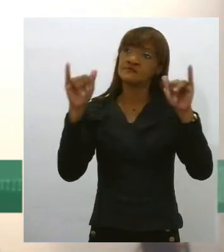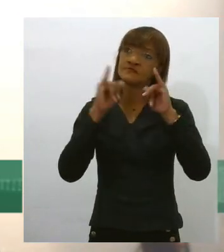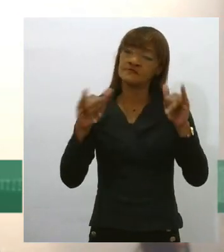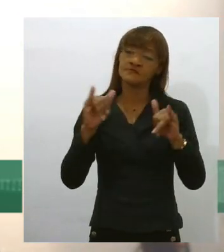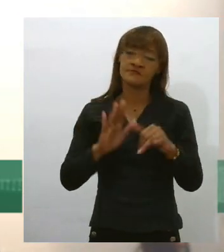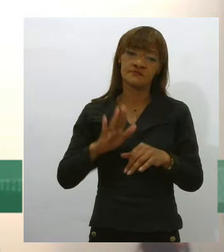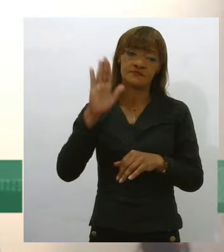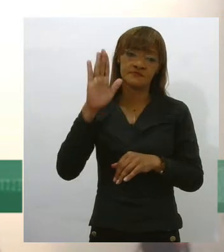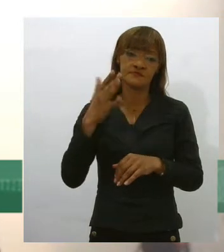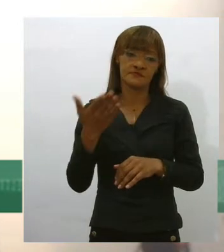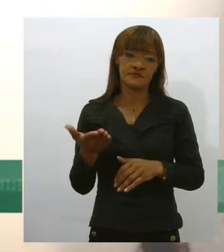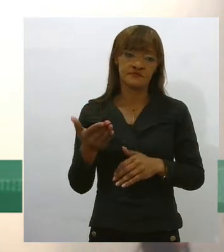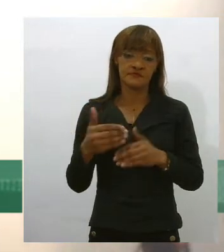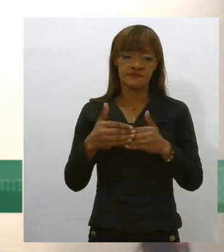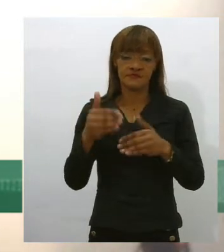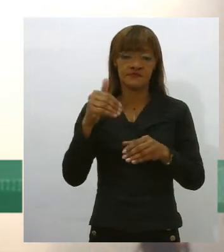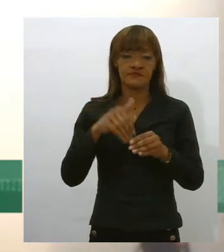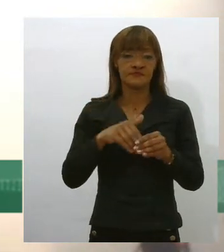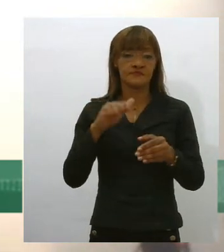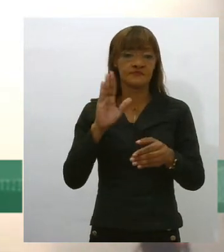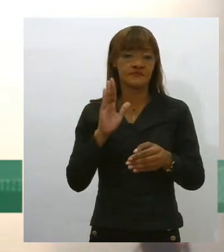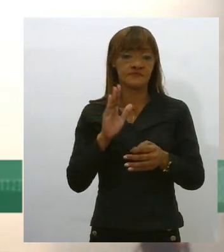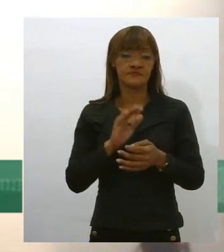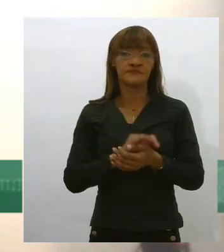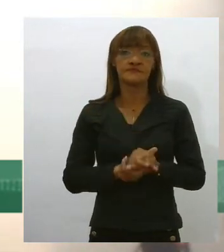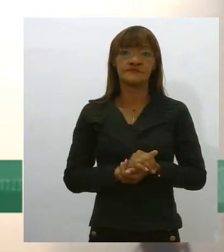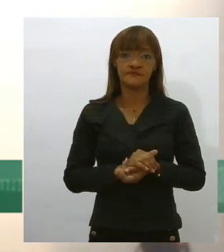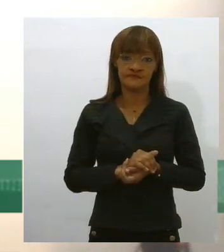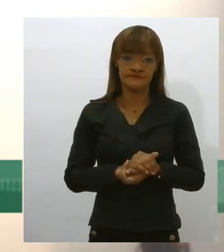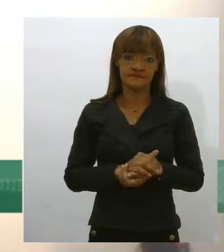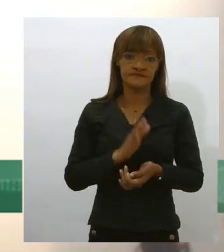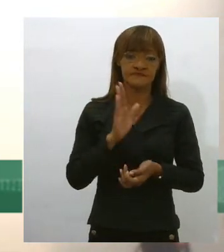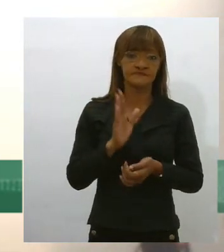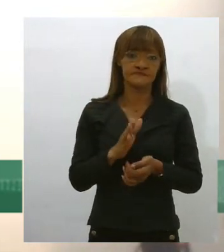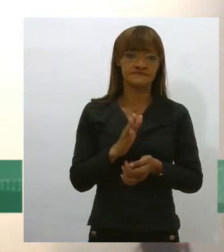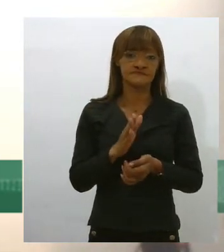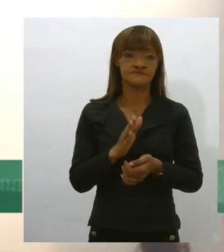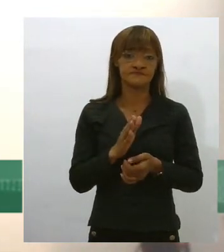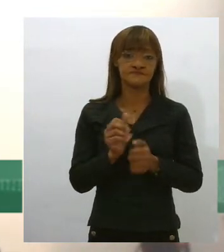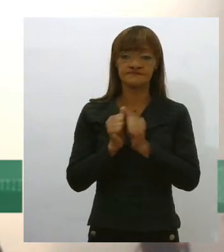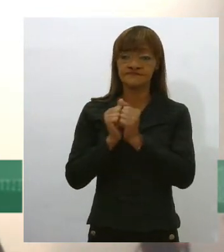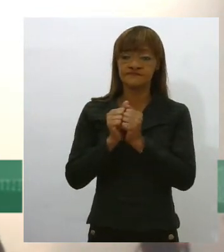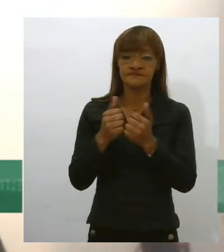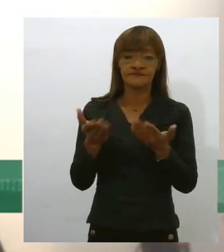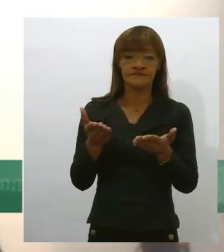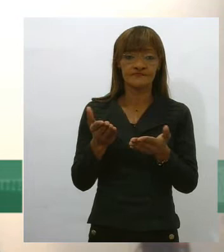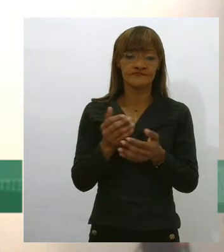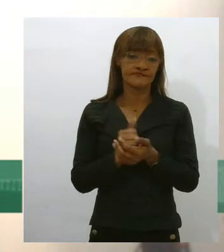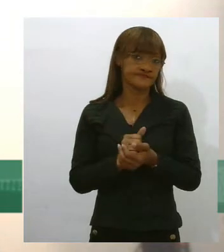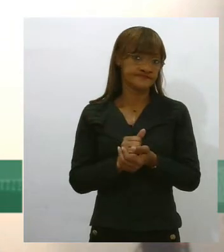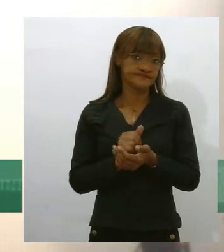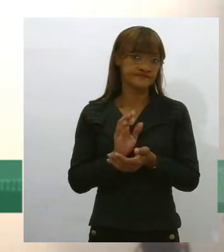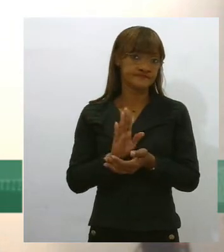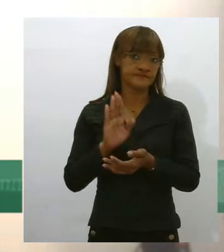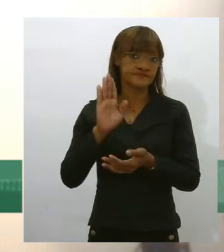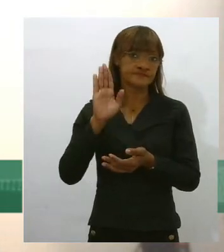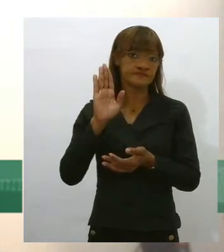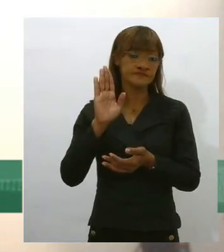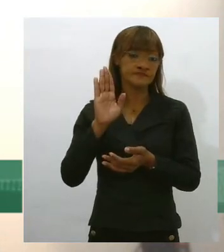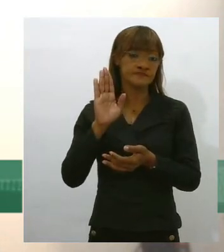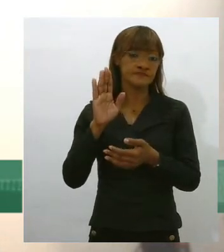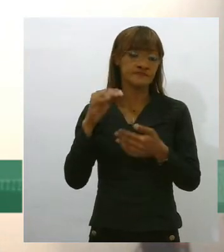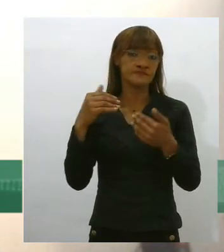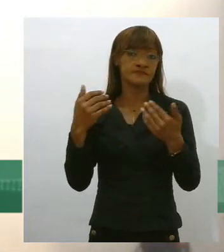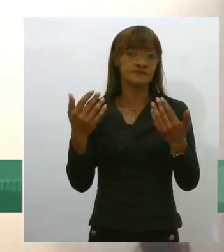processos eleitorais acompanhando o candidaturas é um isso torna um